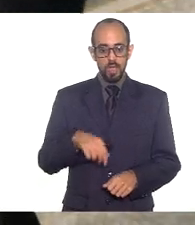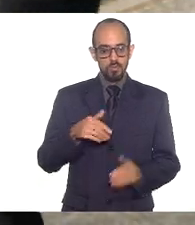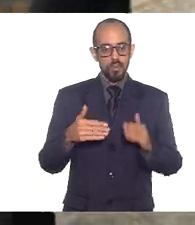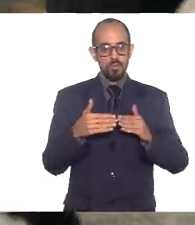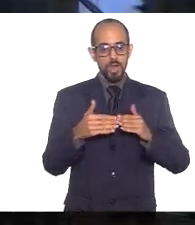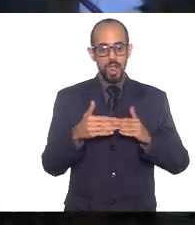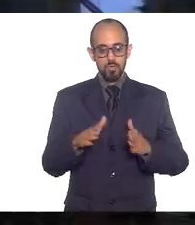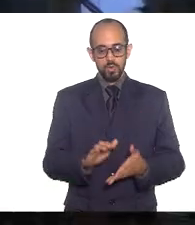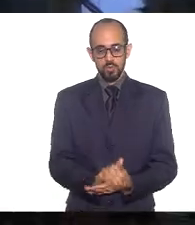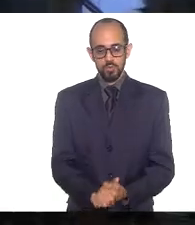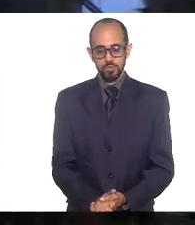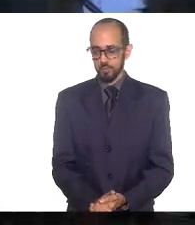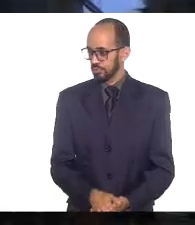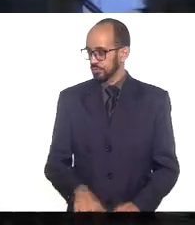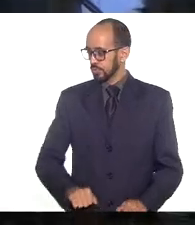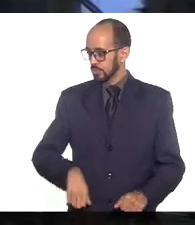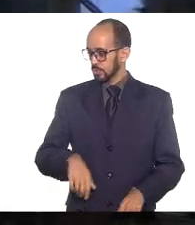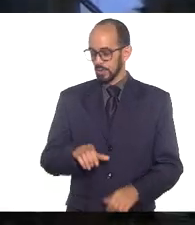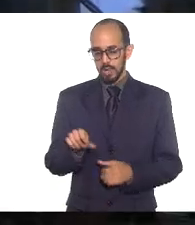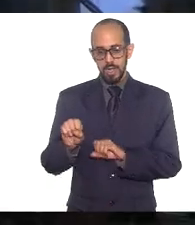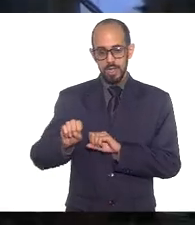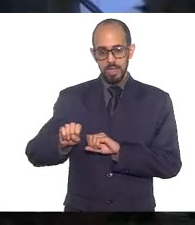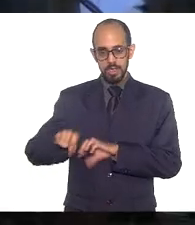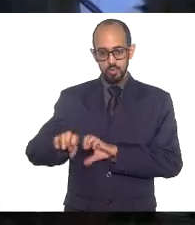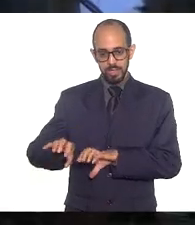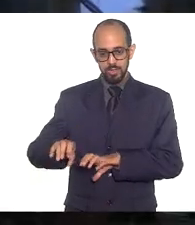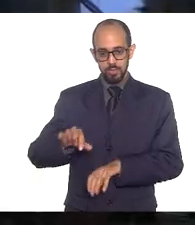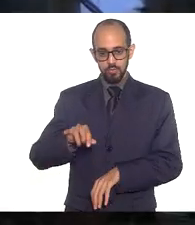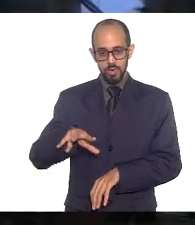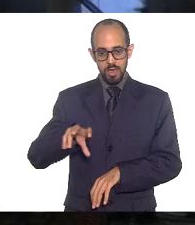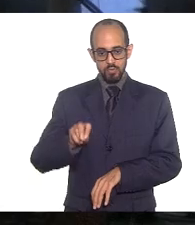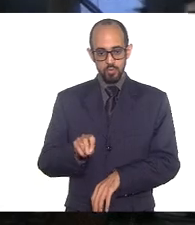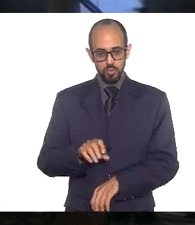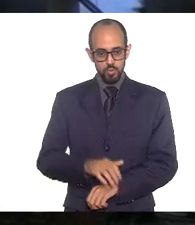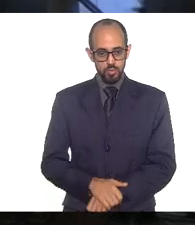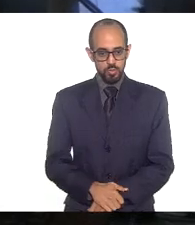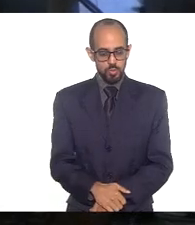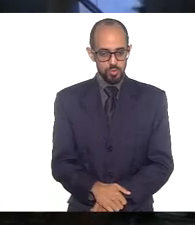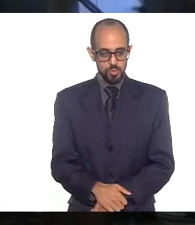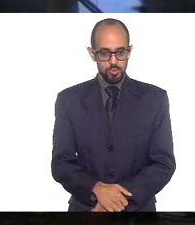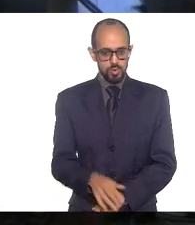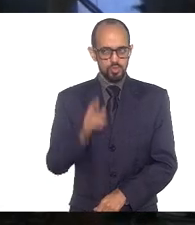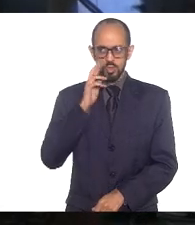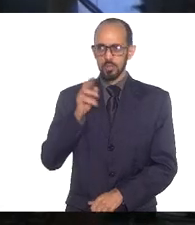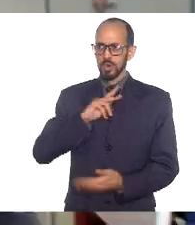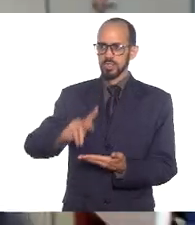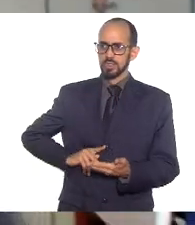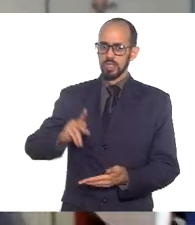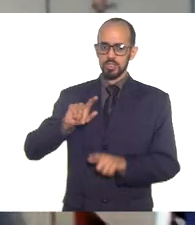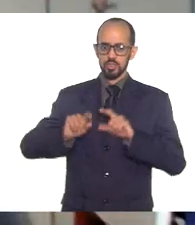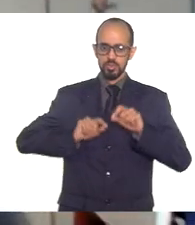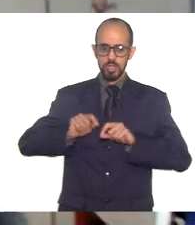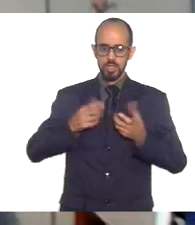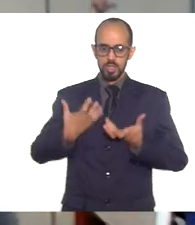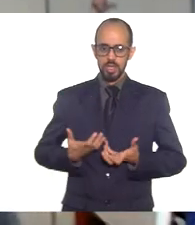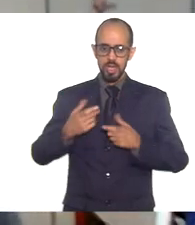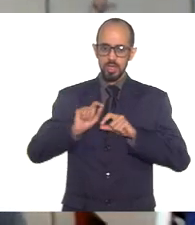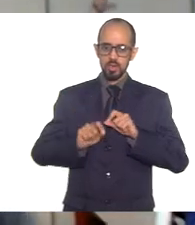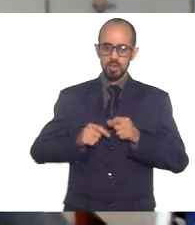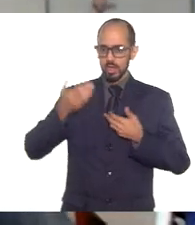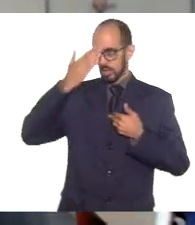favorável são 300 pela comissão de educação Deputado Flávio serafini Presidente quero